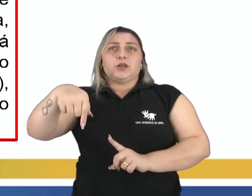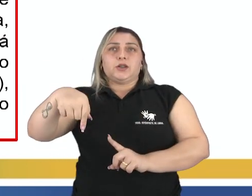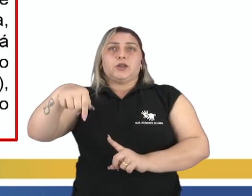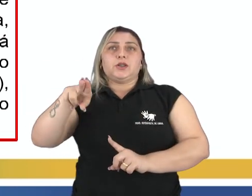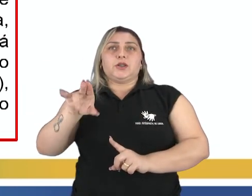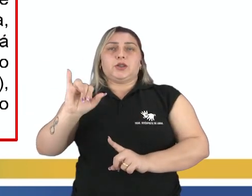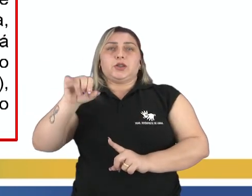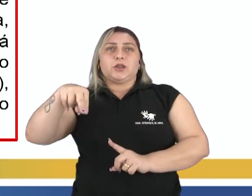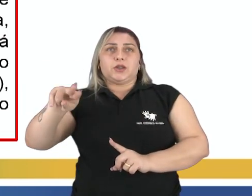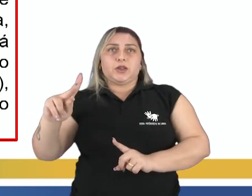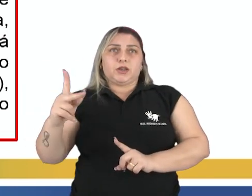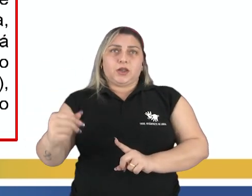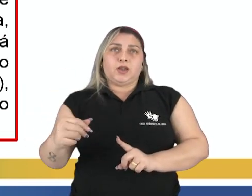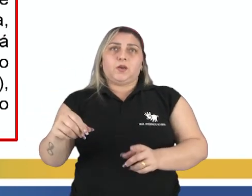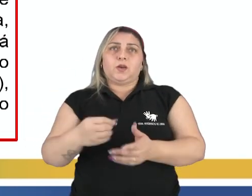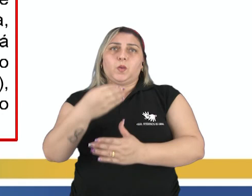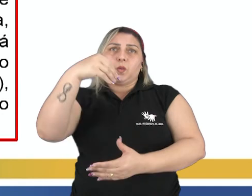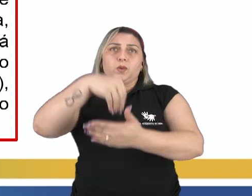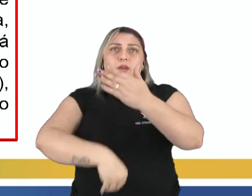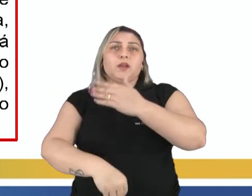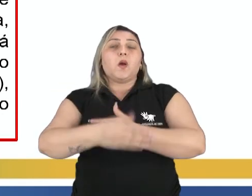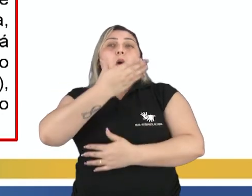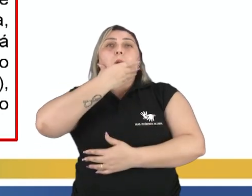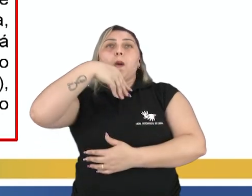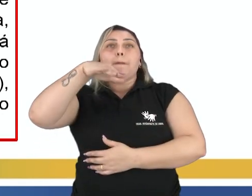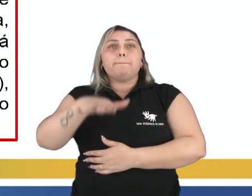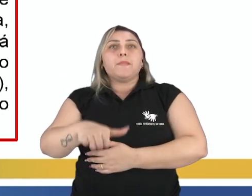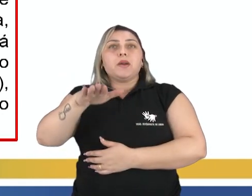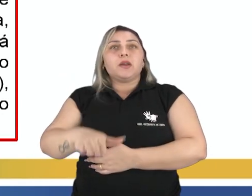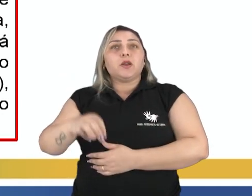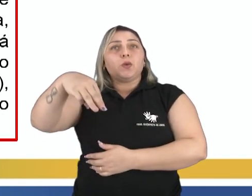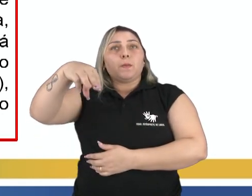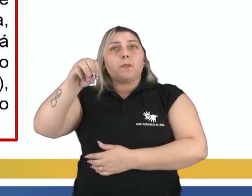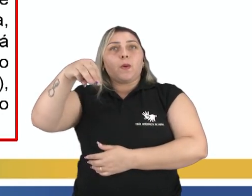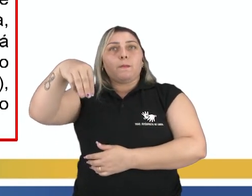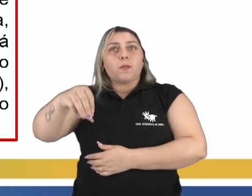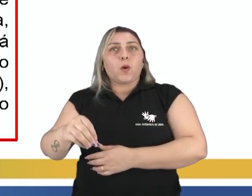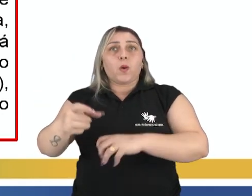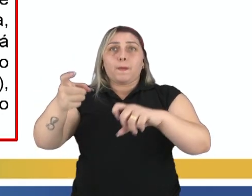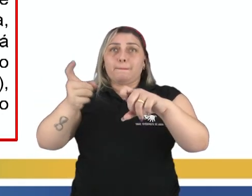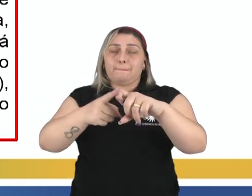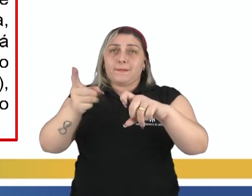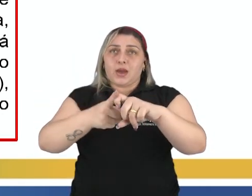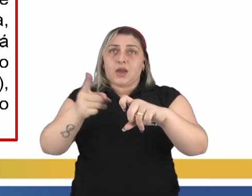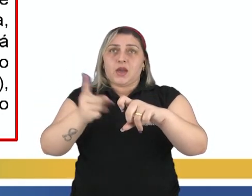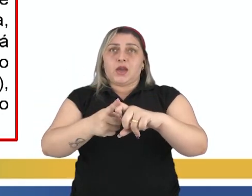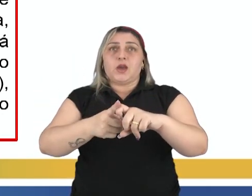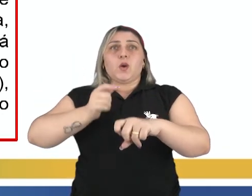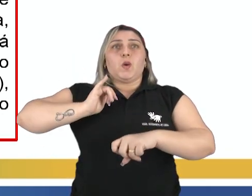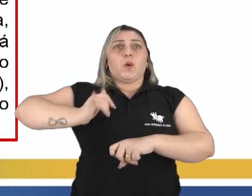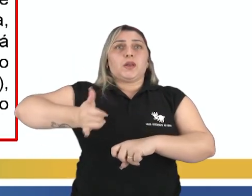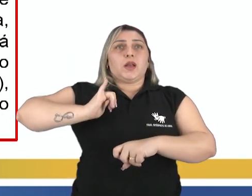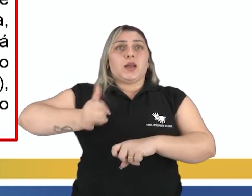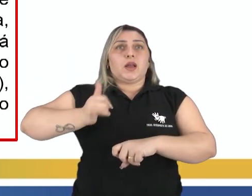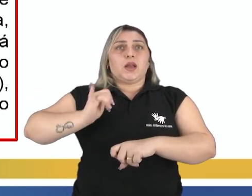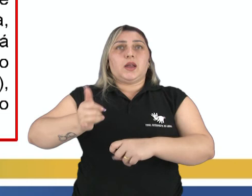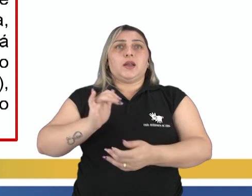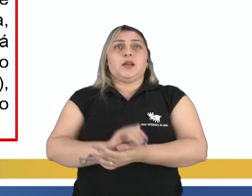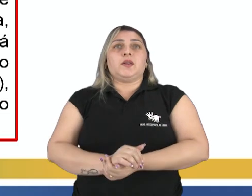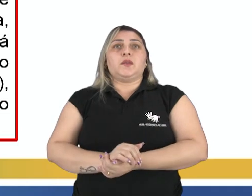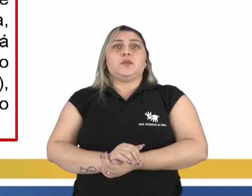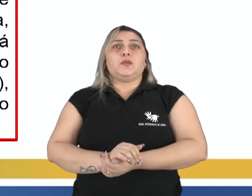narrado você colocou dentro da história a pessoa além de personagens como Chiquinho Azevedo o